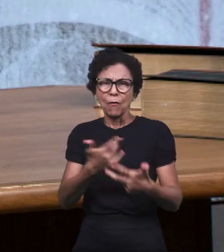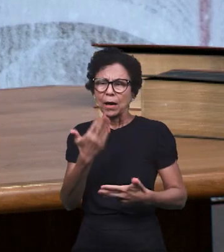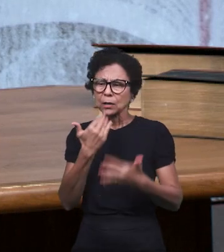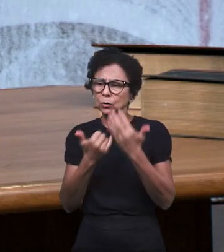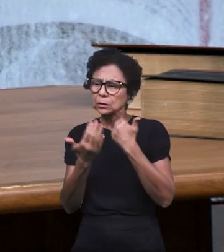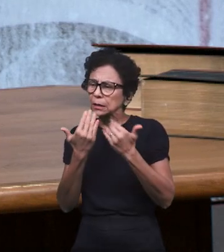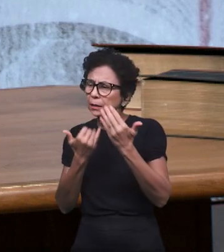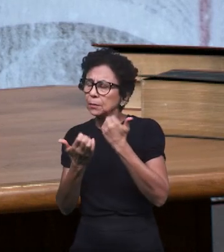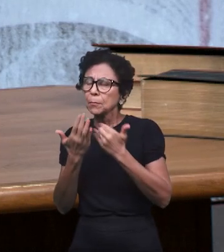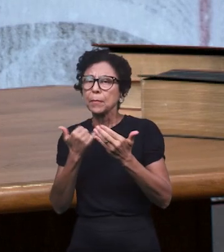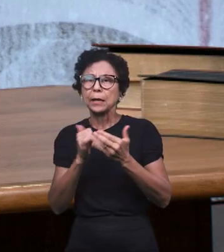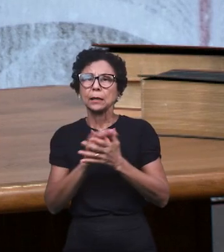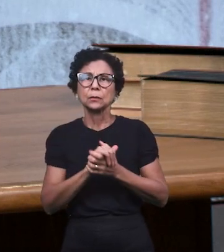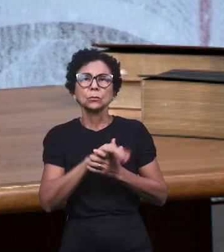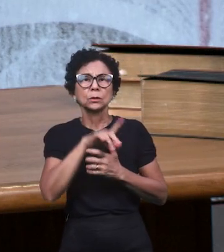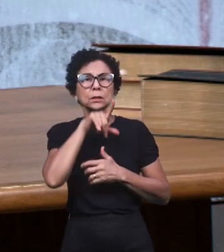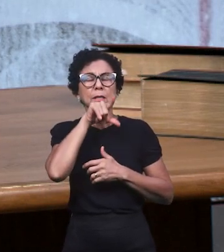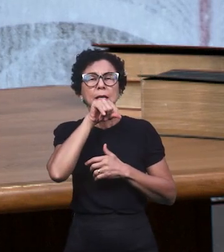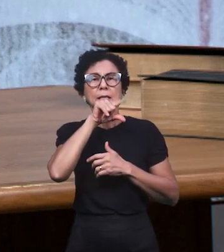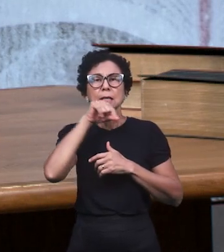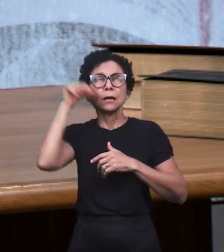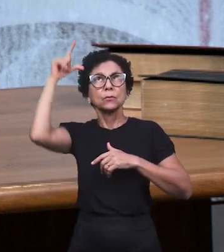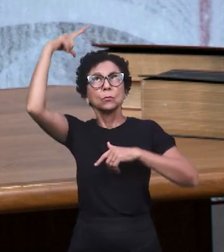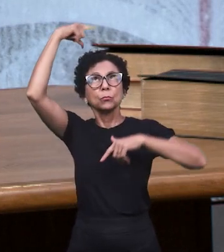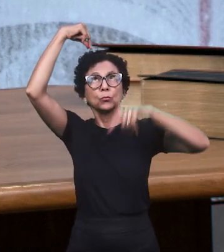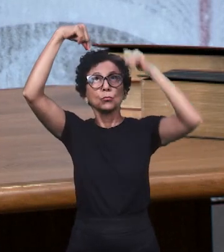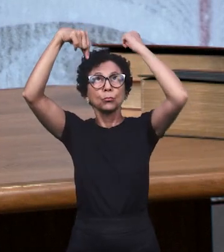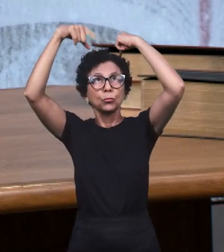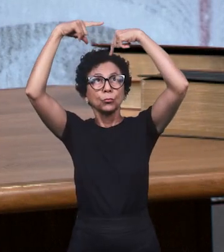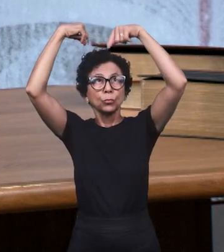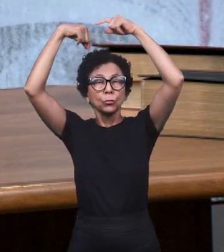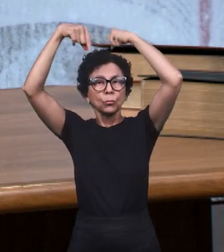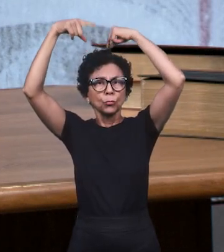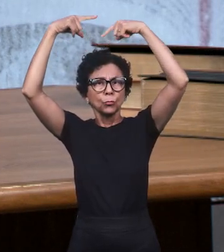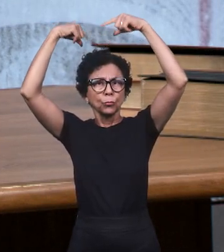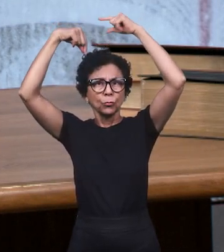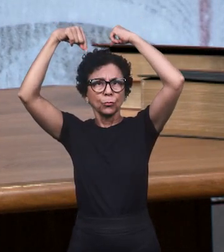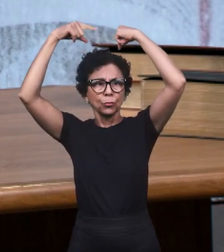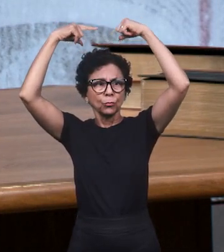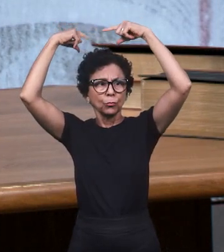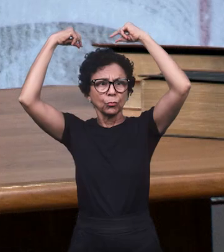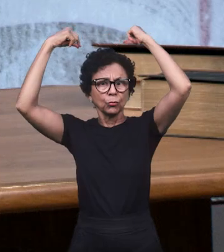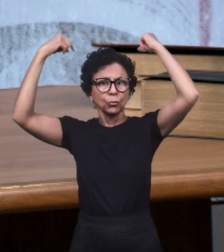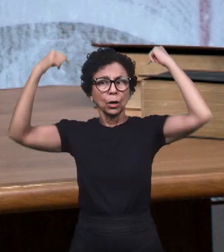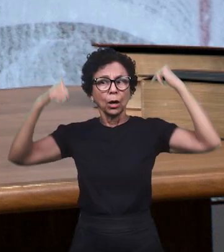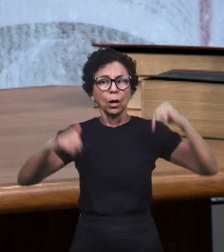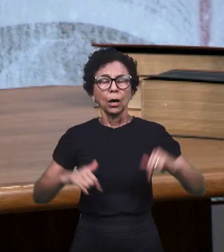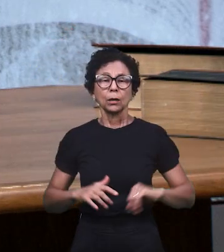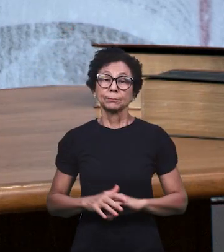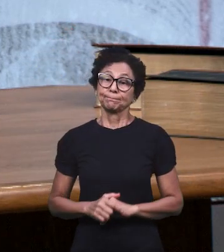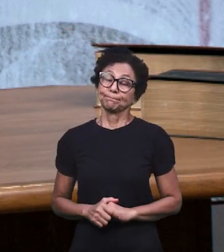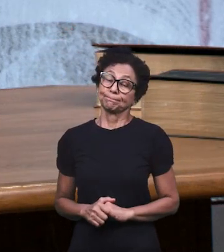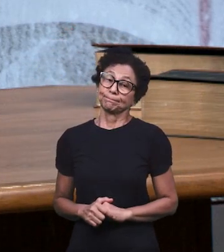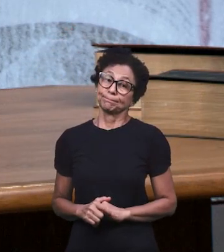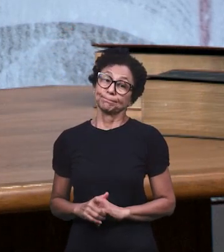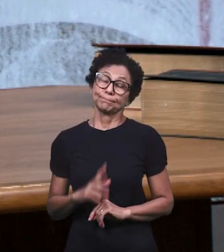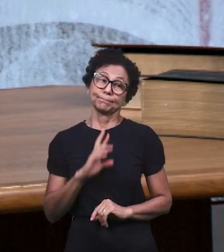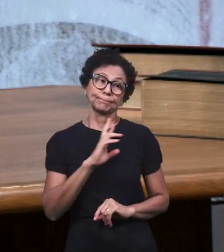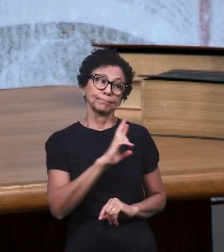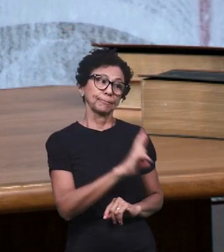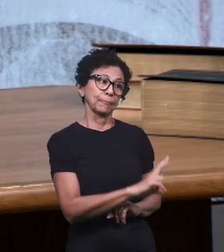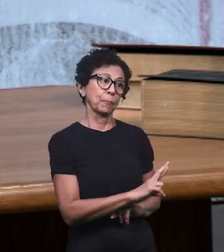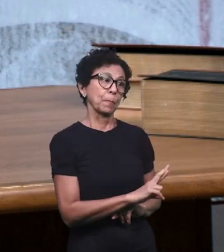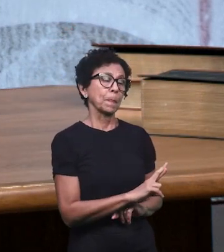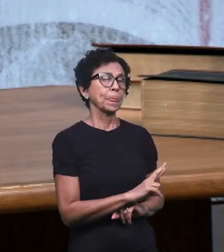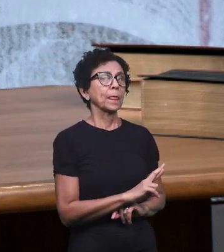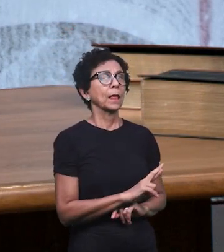comiam do cesto de sobre a minha cabeça. Então respondeu José e disse: esta é a